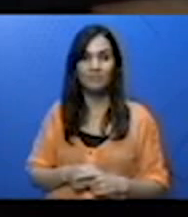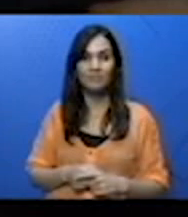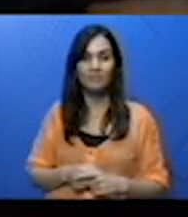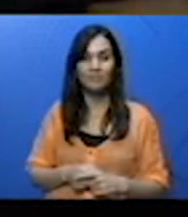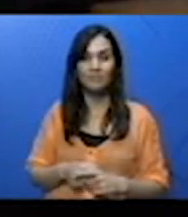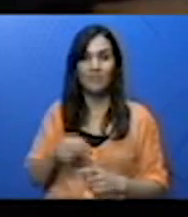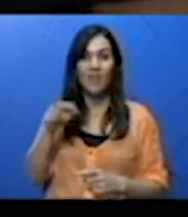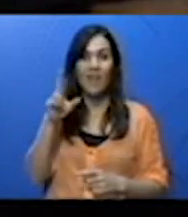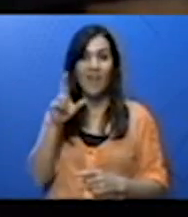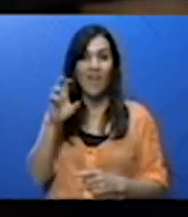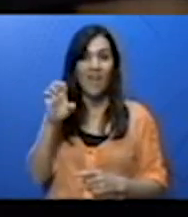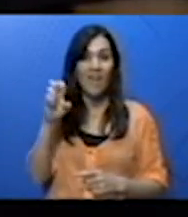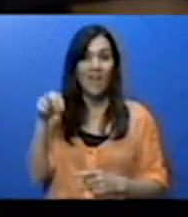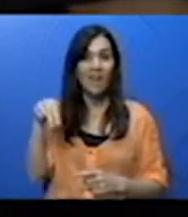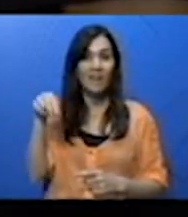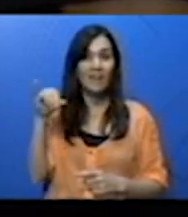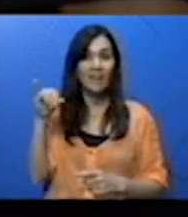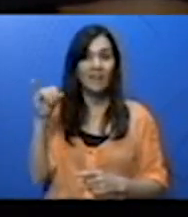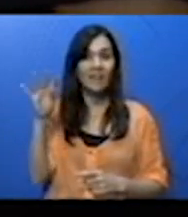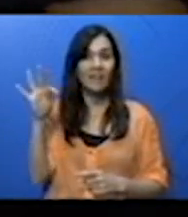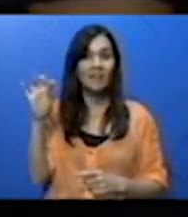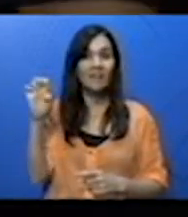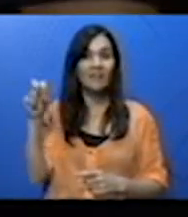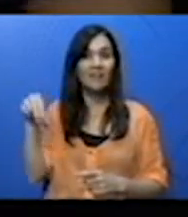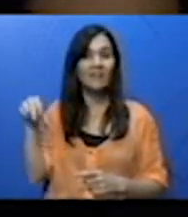Renitente, de rosa.